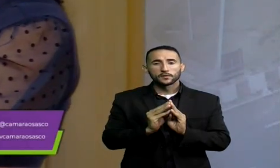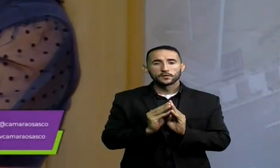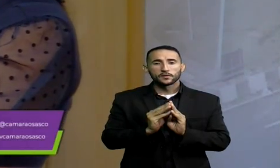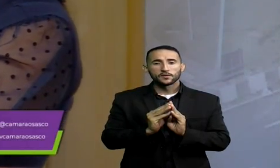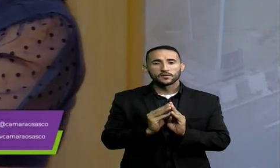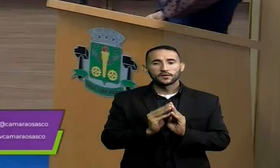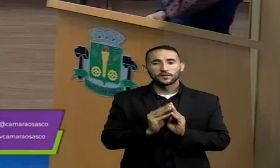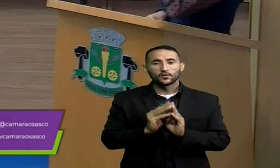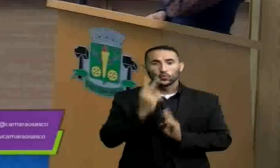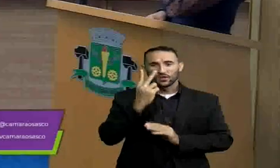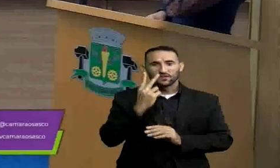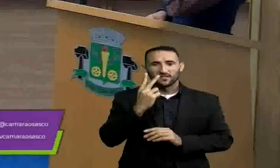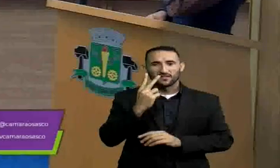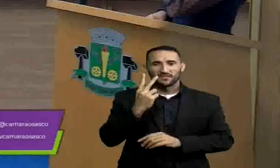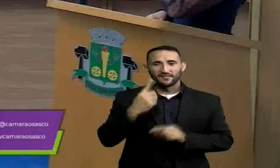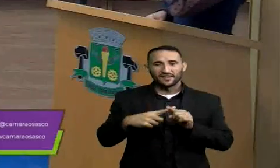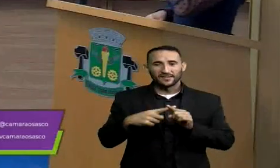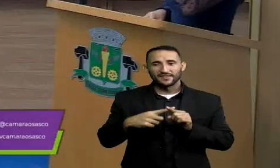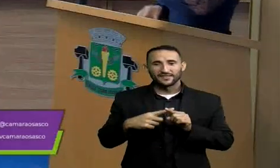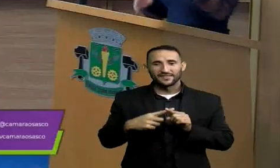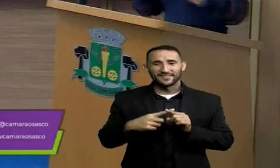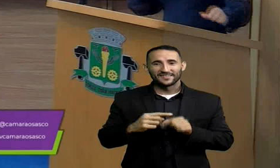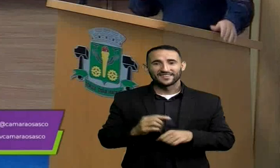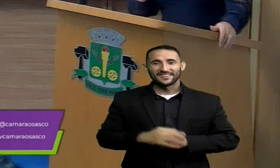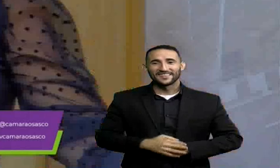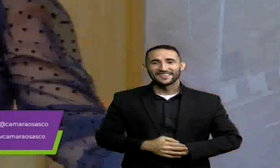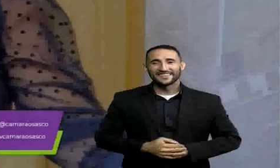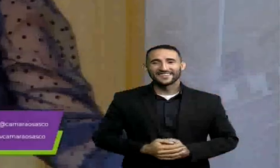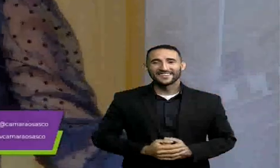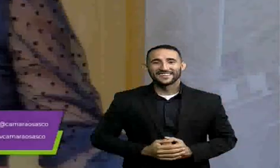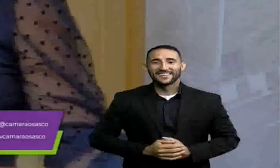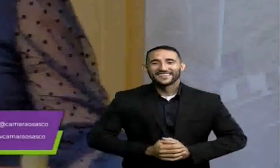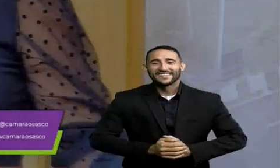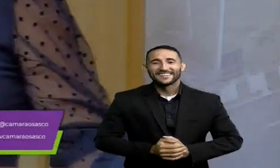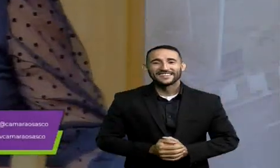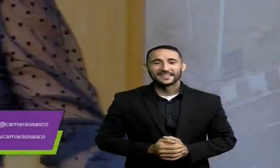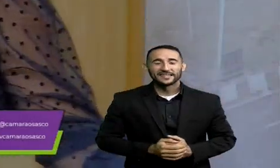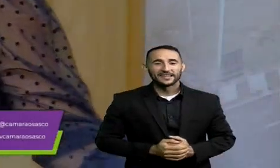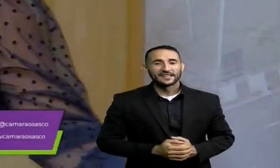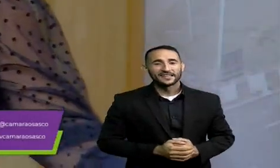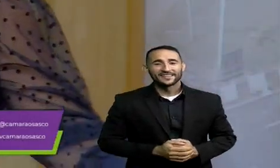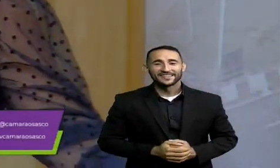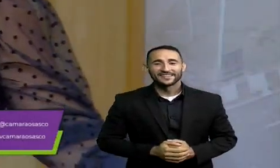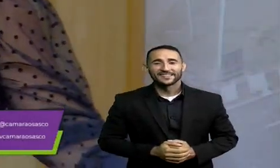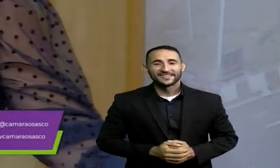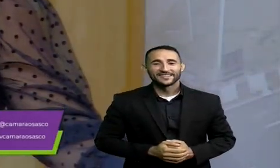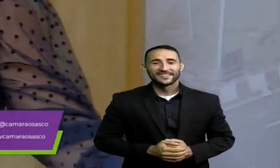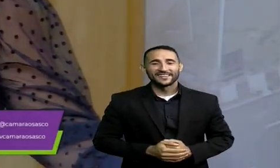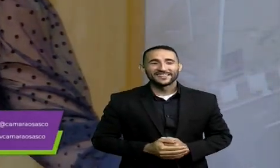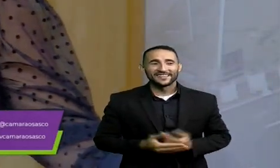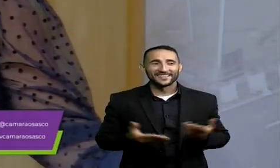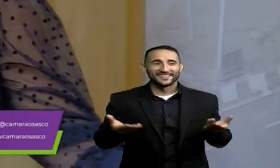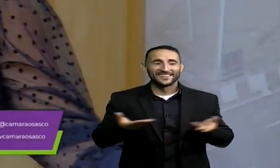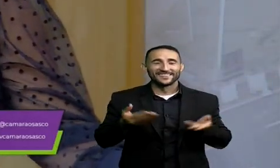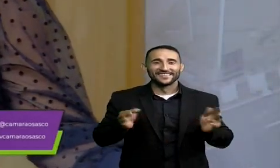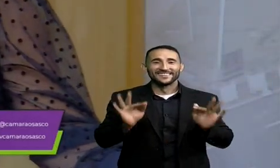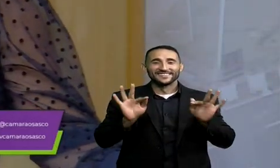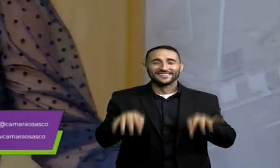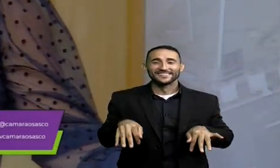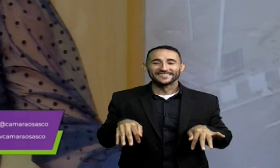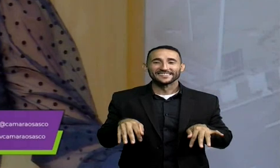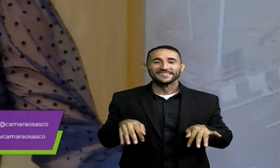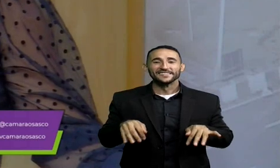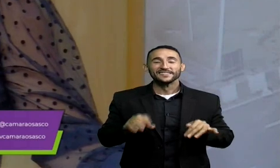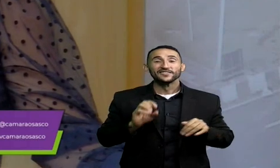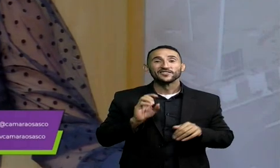vezes é você né Josias brincadeira mas só para concluir a gente só